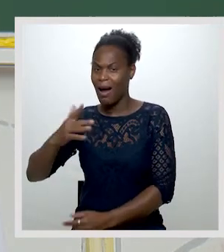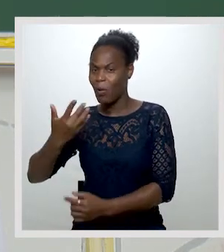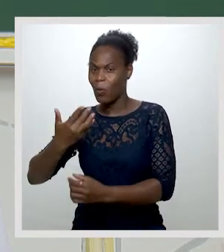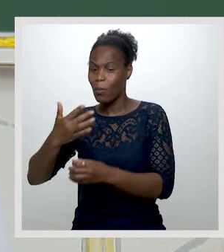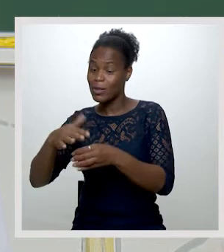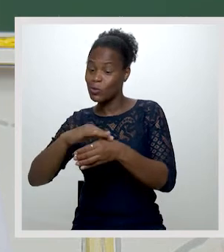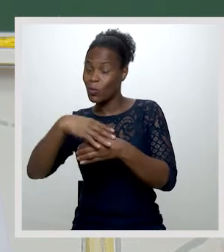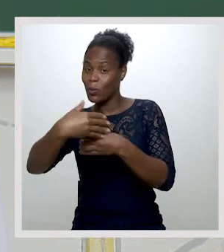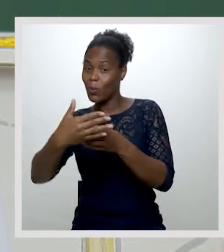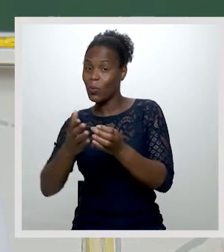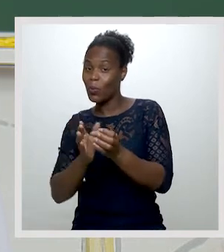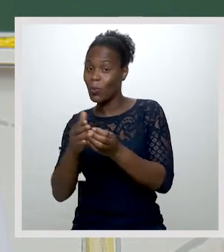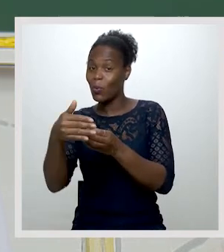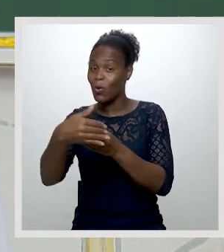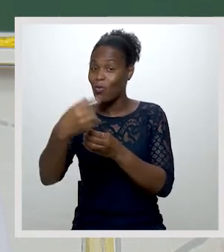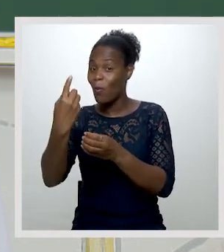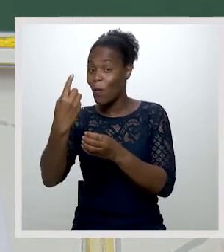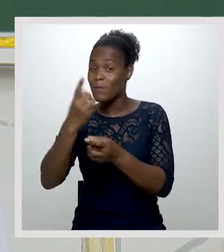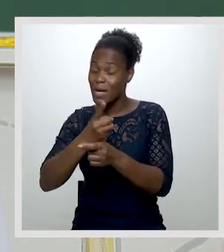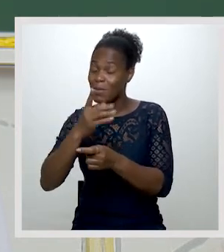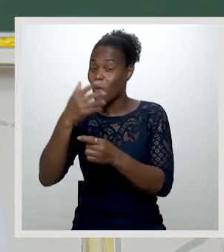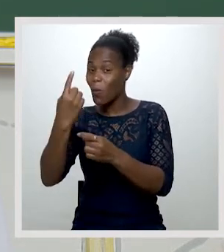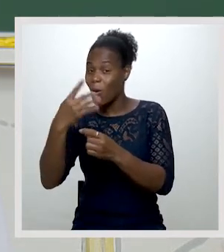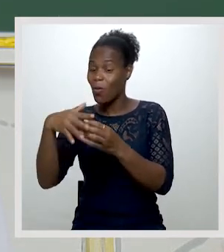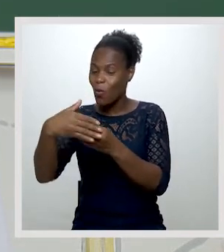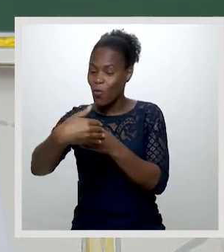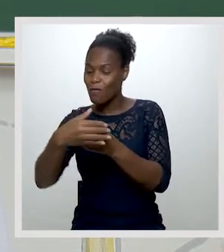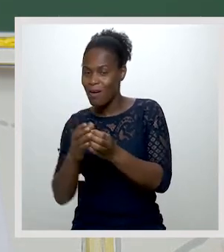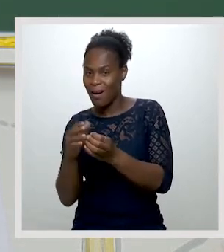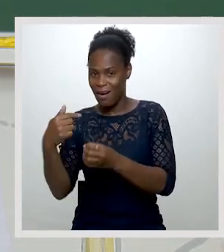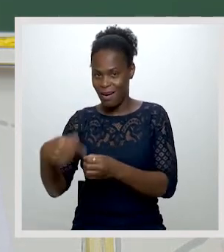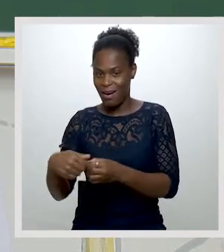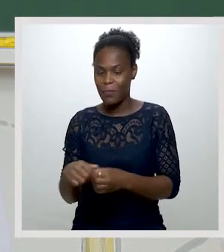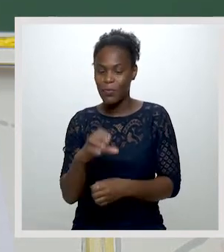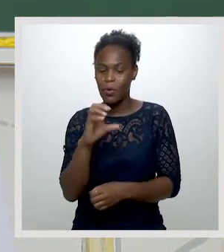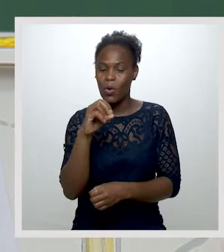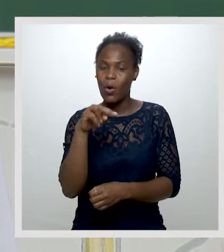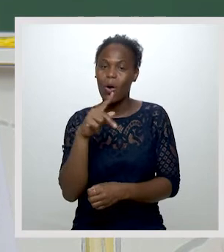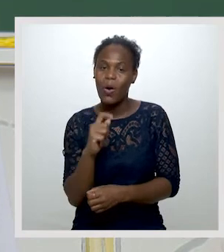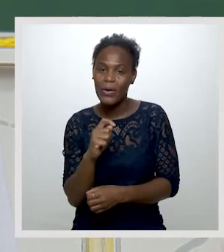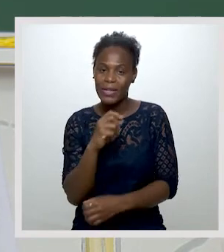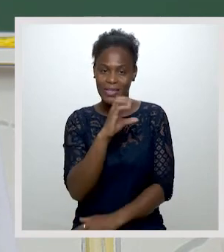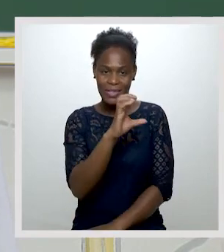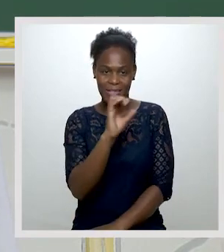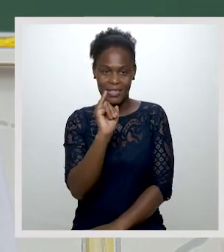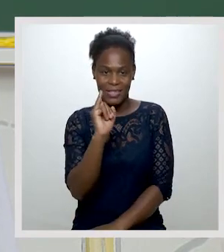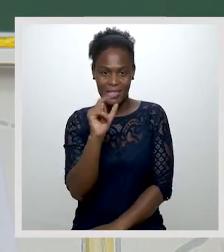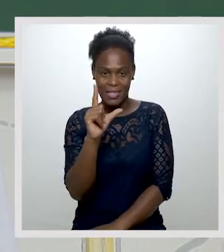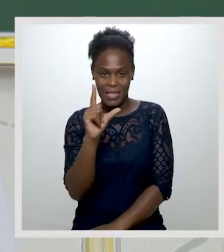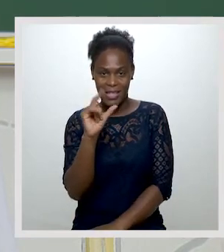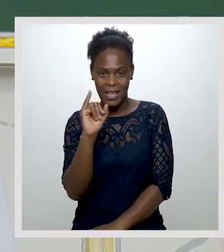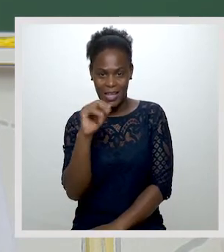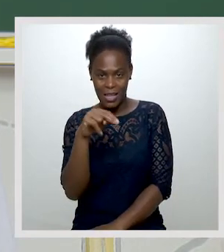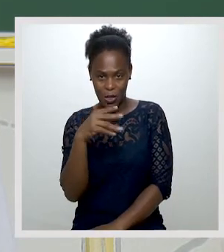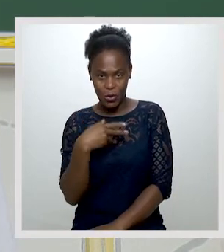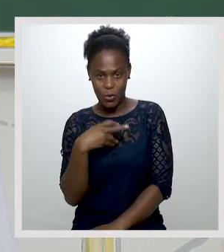uma superfície curva, o cone, o cilindro e a esfera. São três